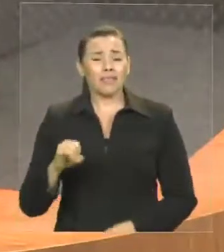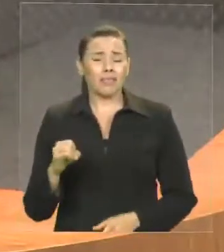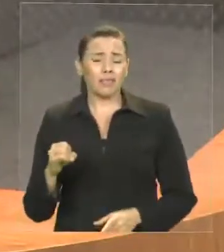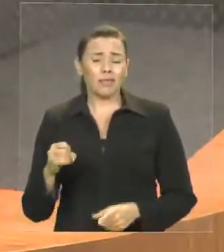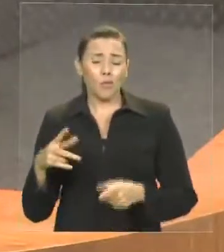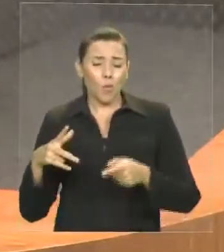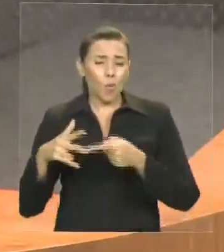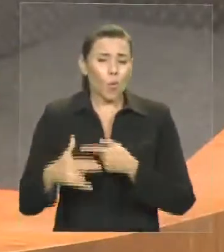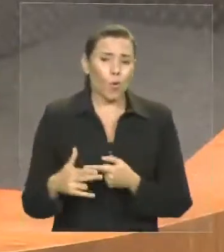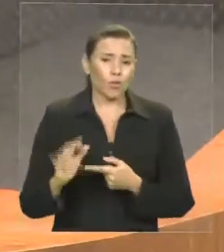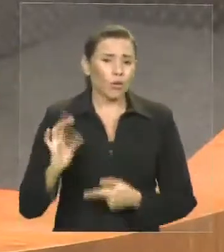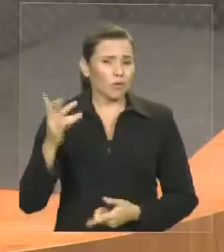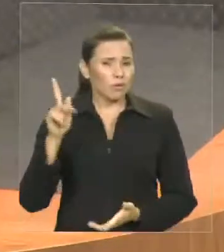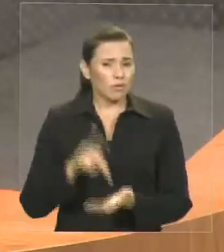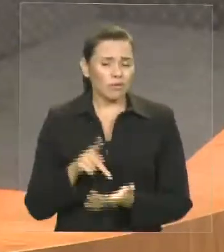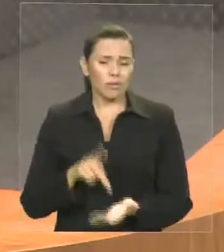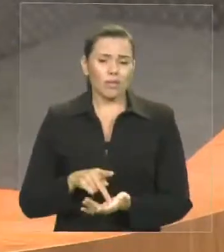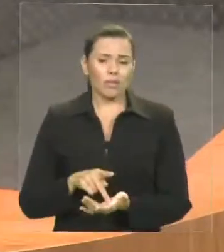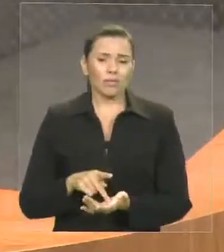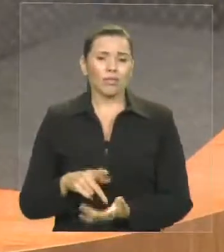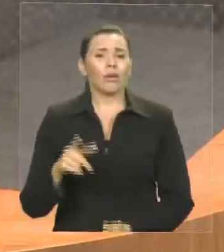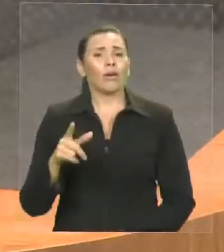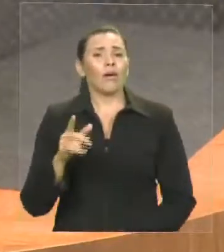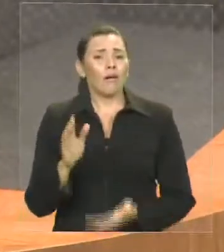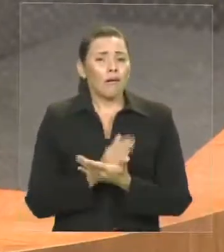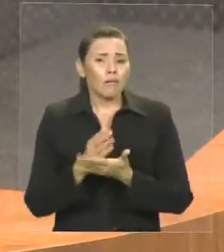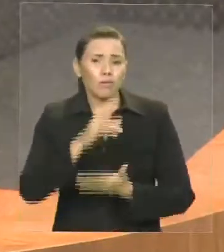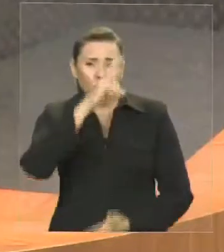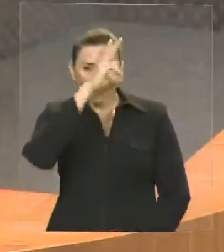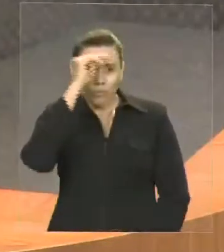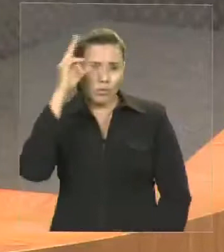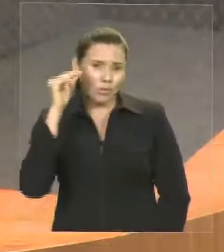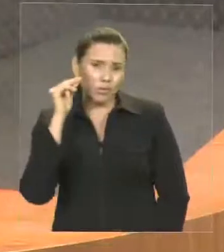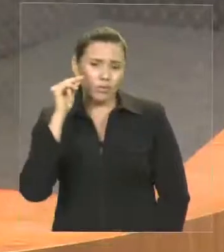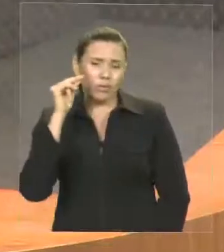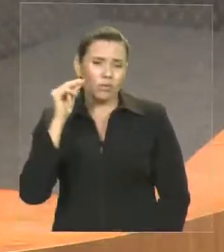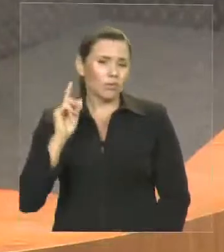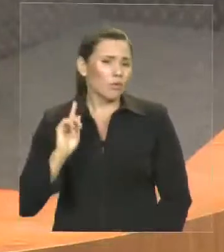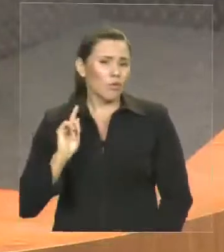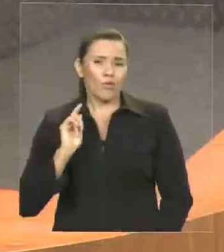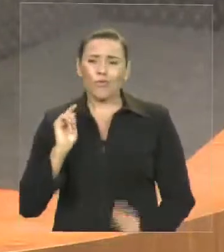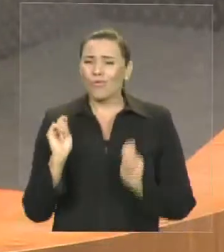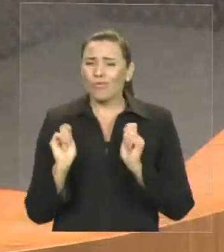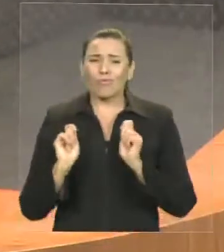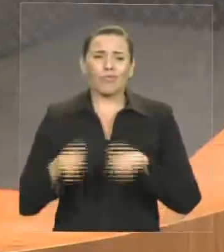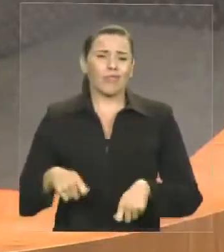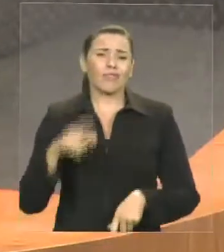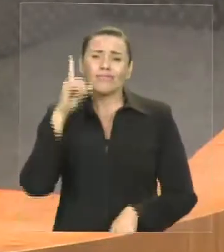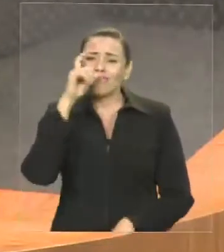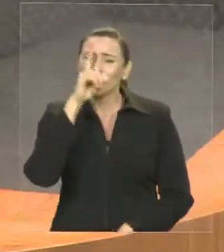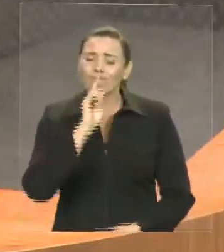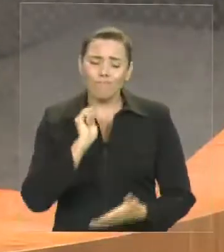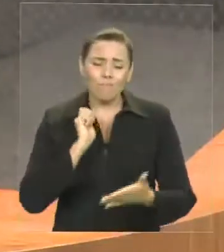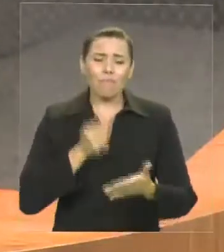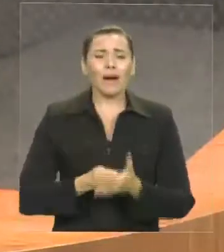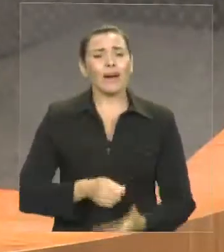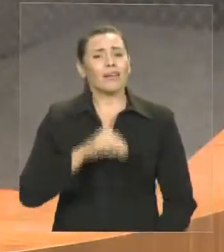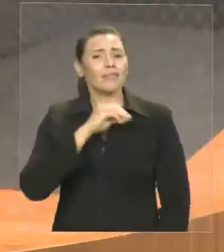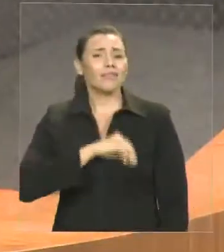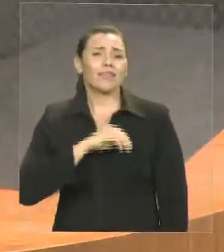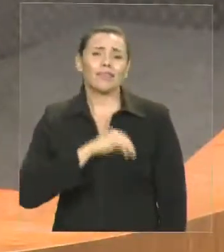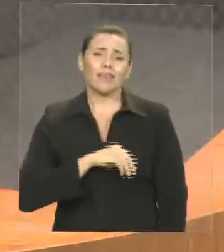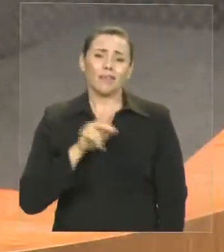cumprir com suas obrigações, inclusive de folha de pagamento, punindo assim os profissionais do ensino,